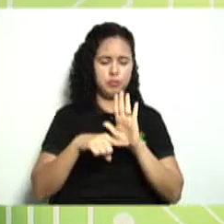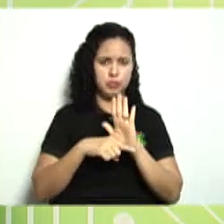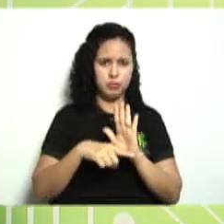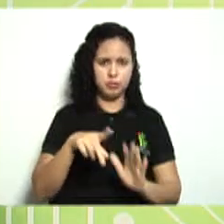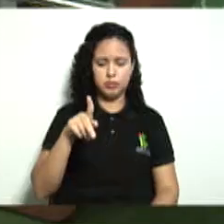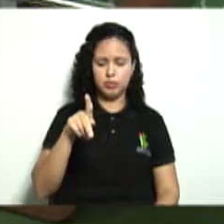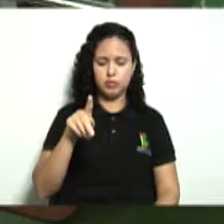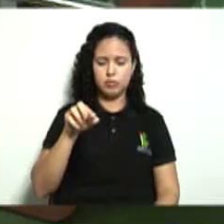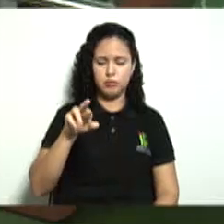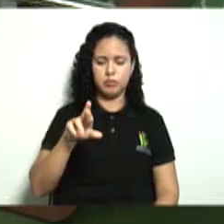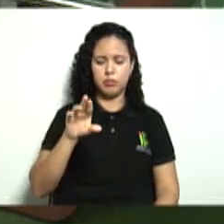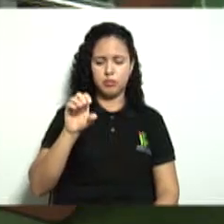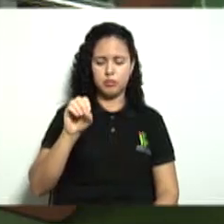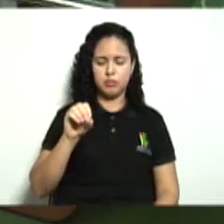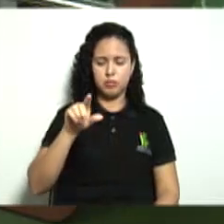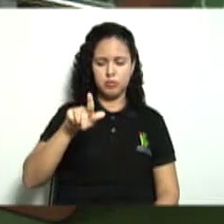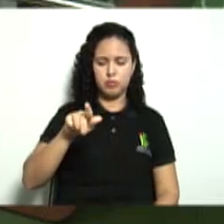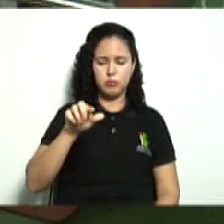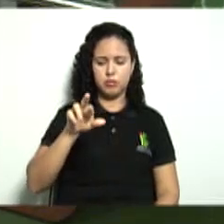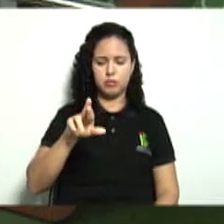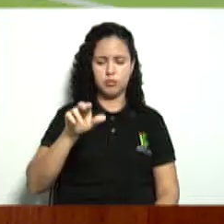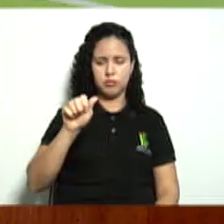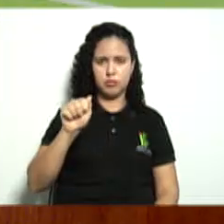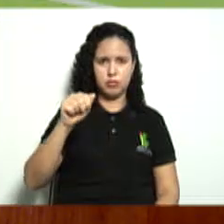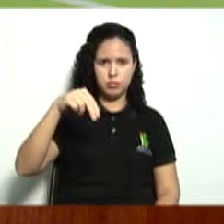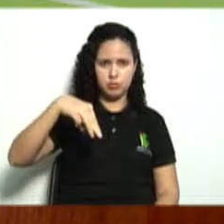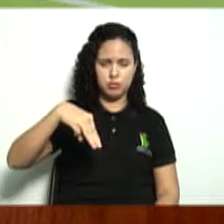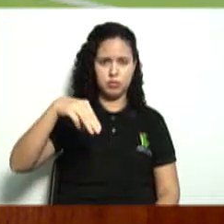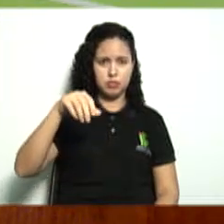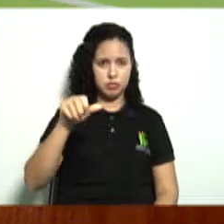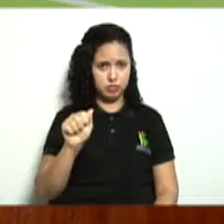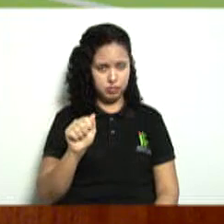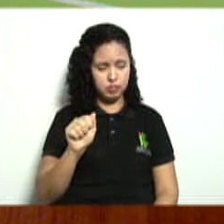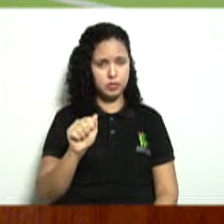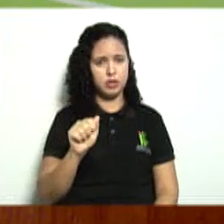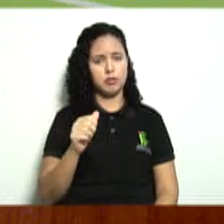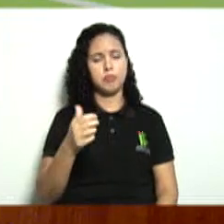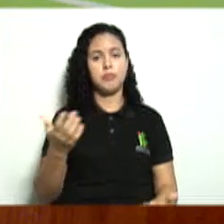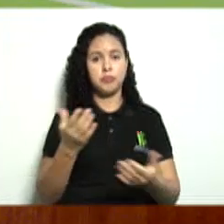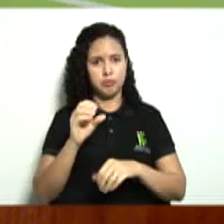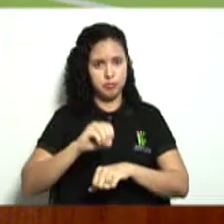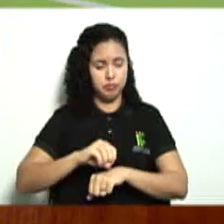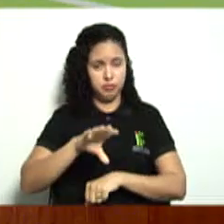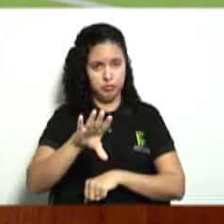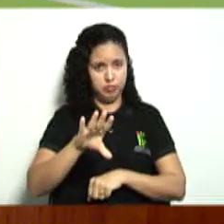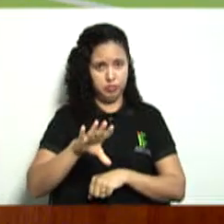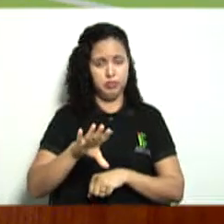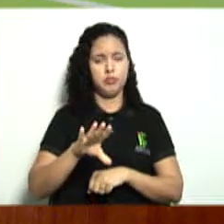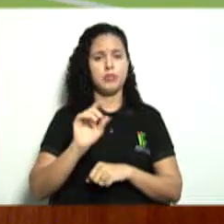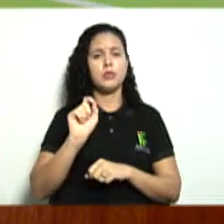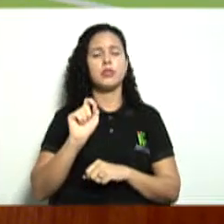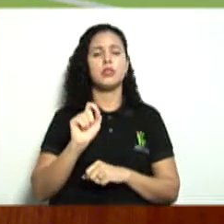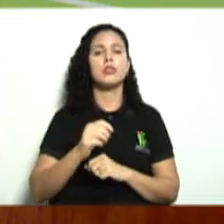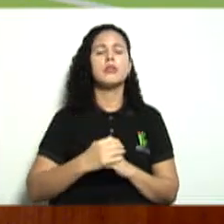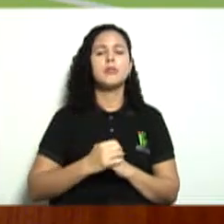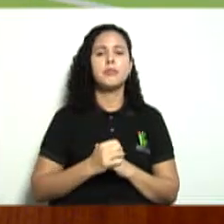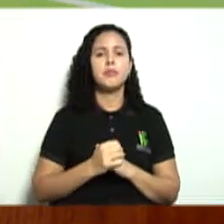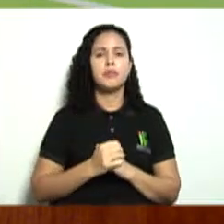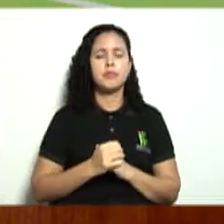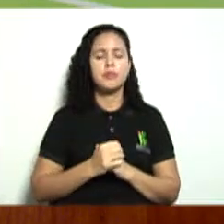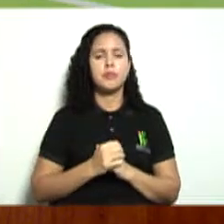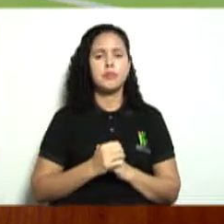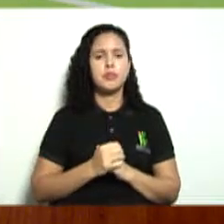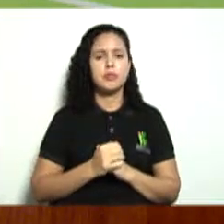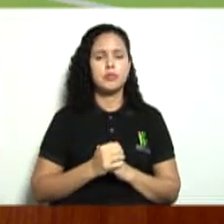só queria te atrapalhar um pouquinho Pode aí. falar aí, professor. Uma dica aqui importante para o pessoal, acho que vai ser válido, né? Você tem